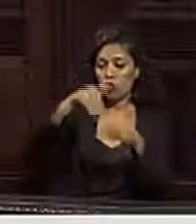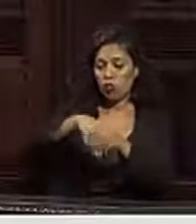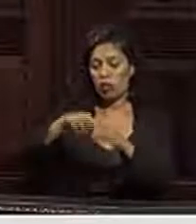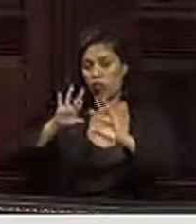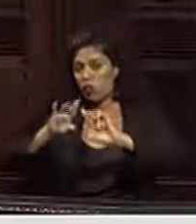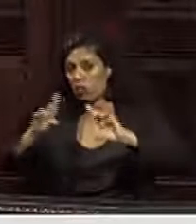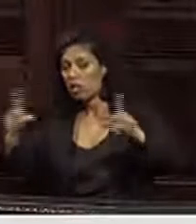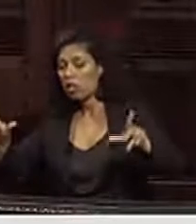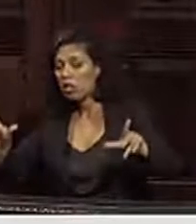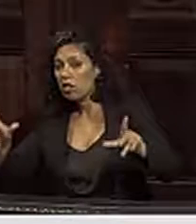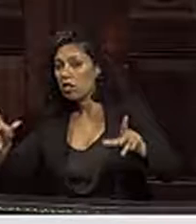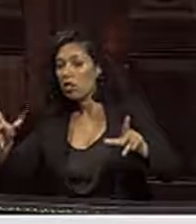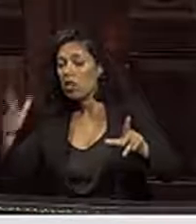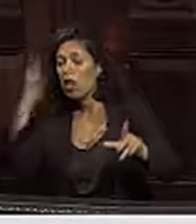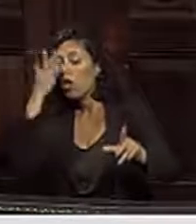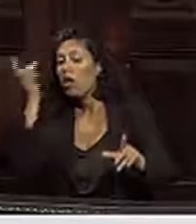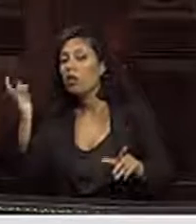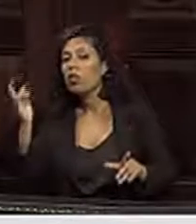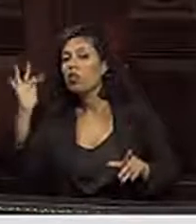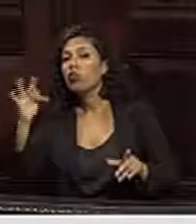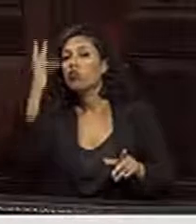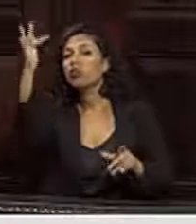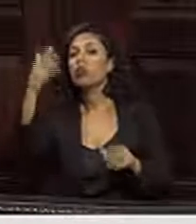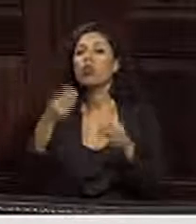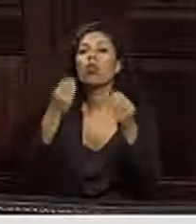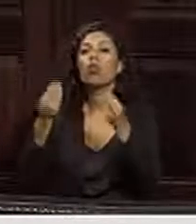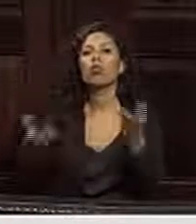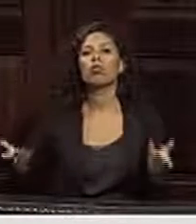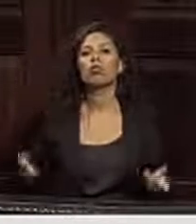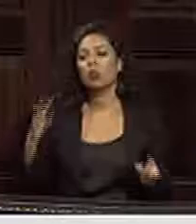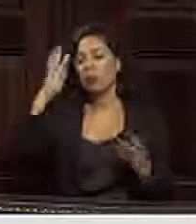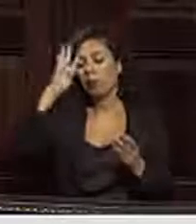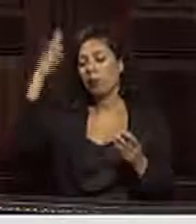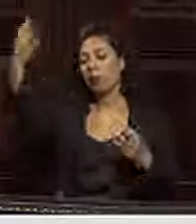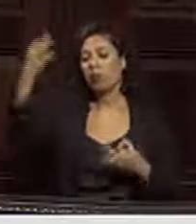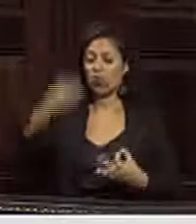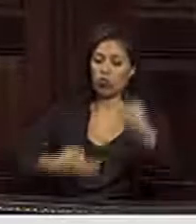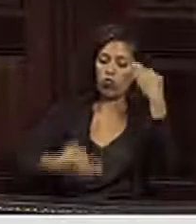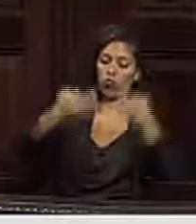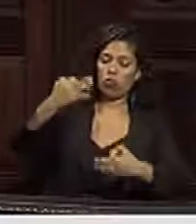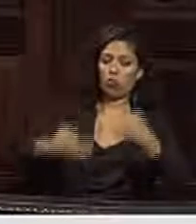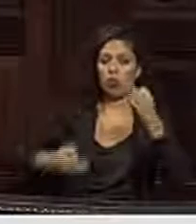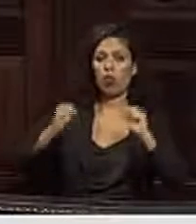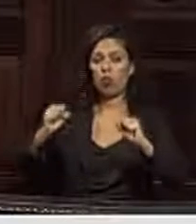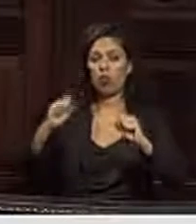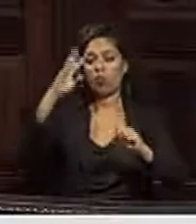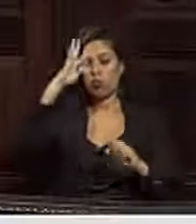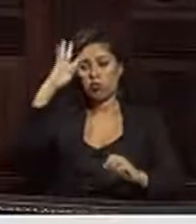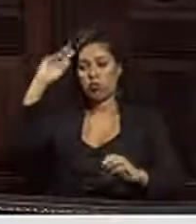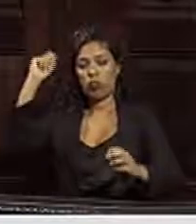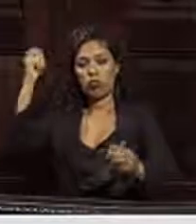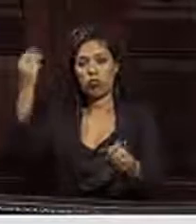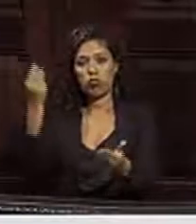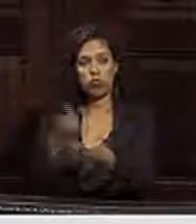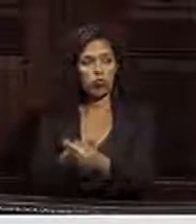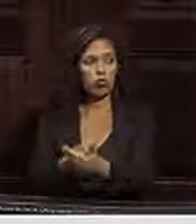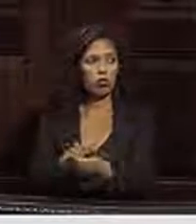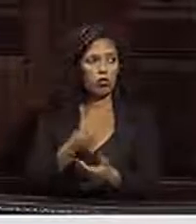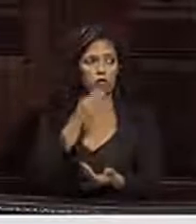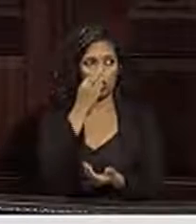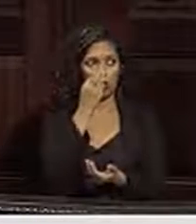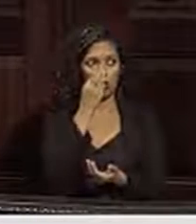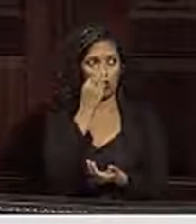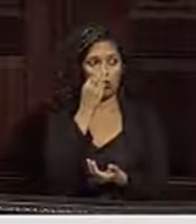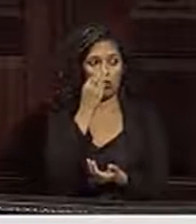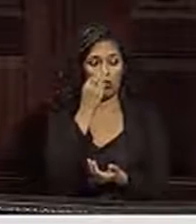amanhã pode simplesmente o judiciário decidir o seguinte: vamos prender todos os